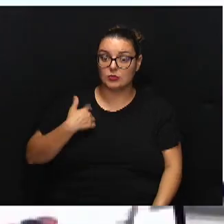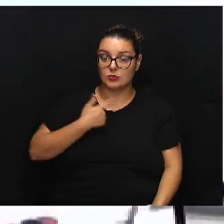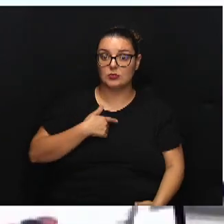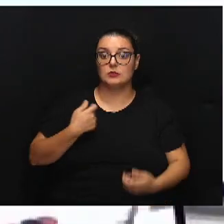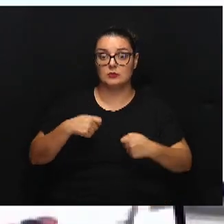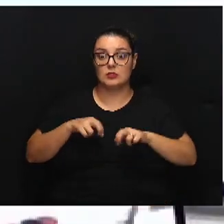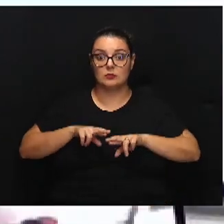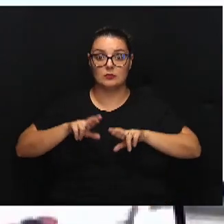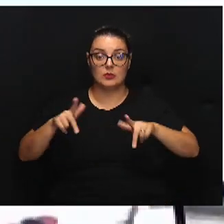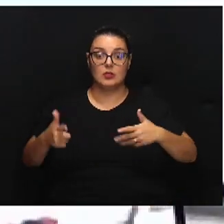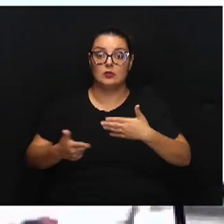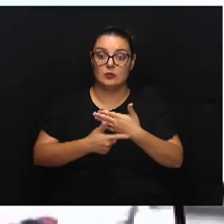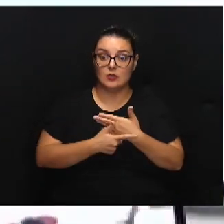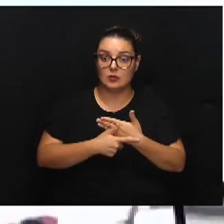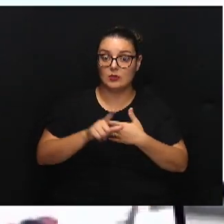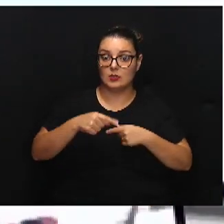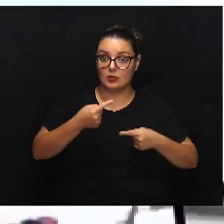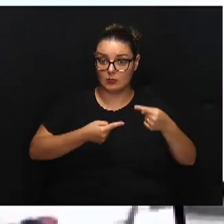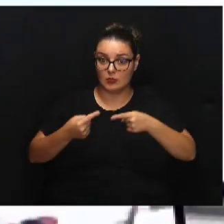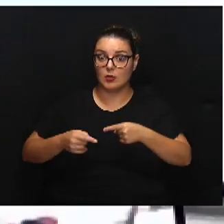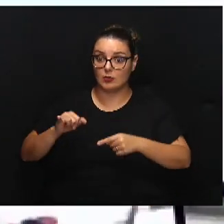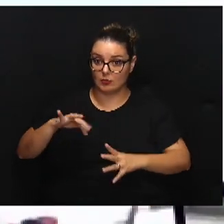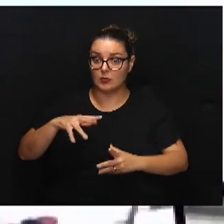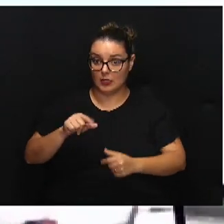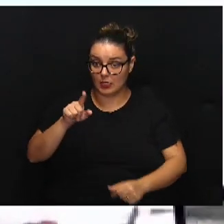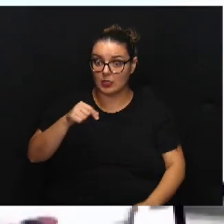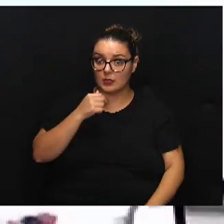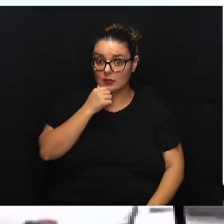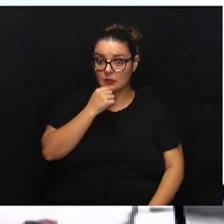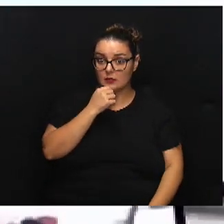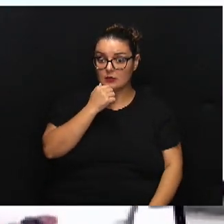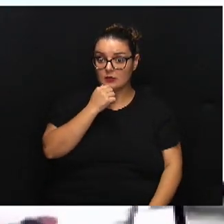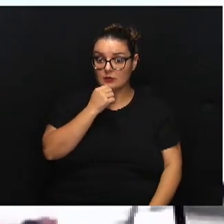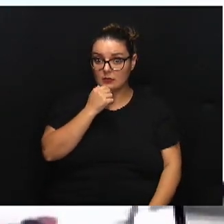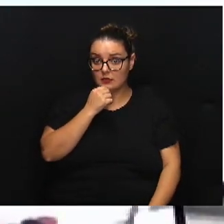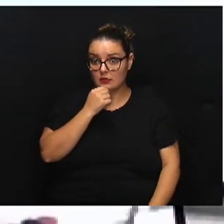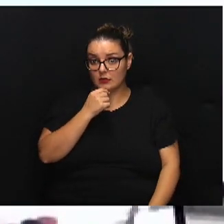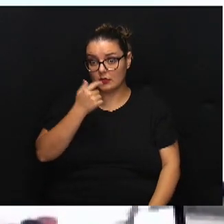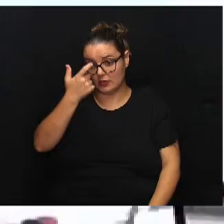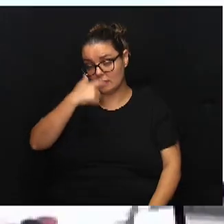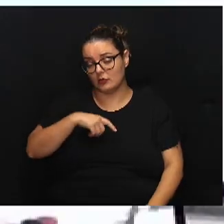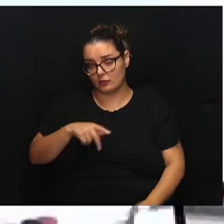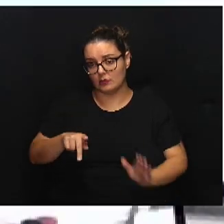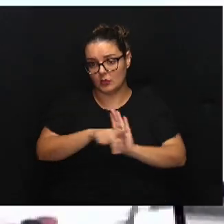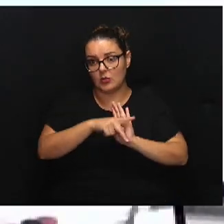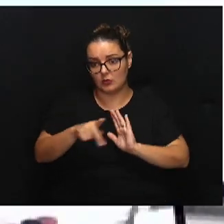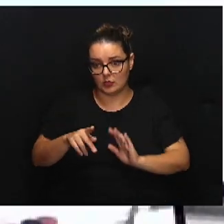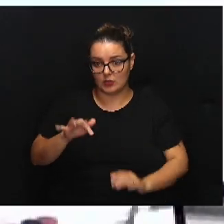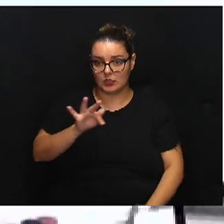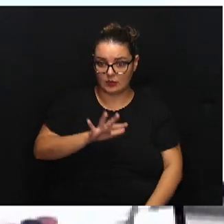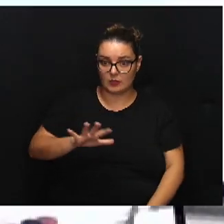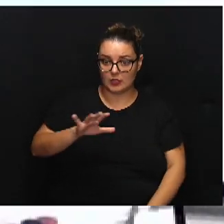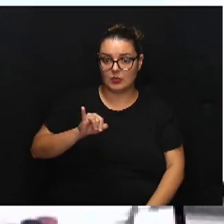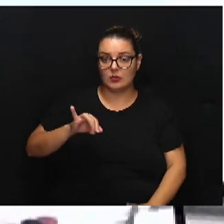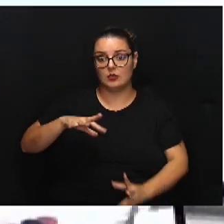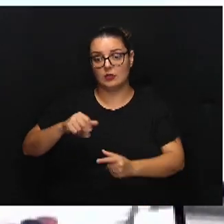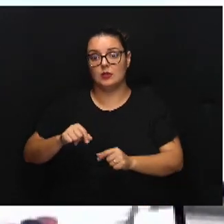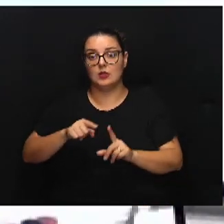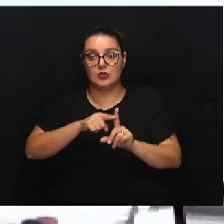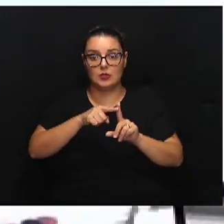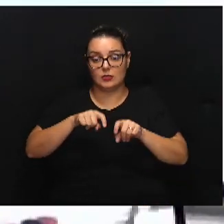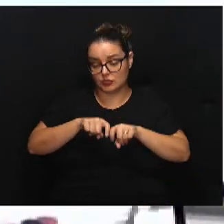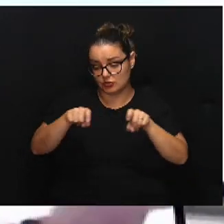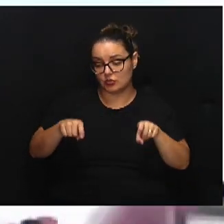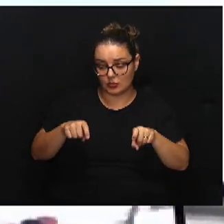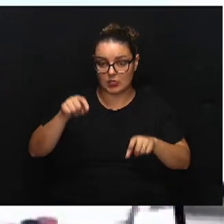diferenciar um pouco esse papel, e essa é uma discussão internacional, tá? Okay. Eu faço parte, né, da Federação Internacional de Ginecologia,